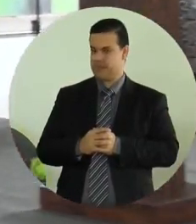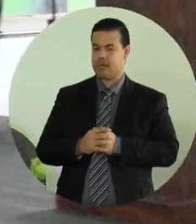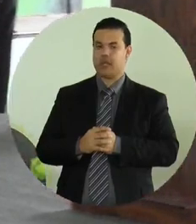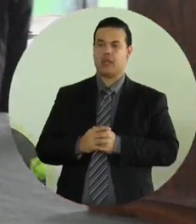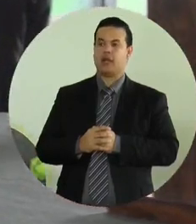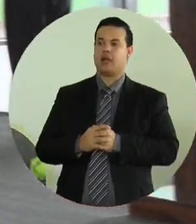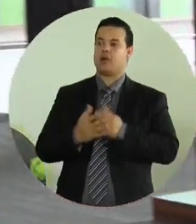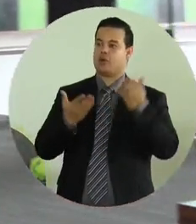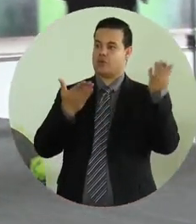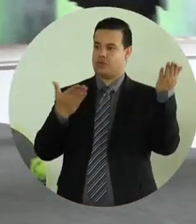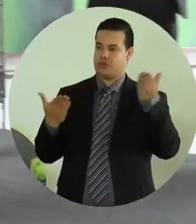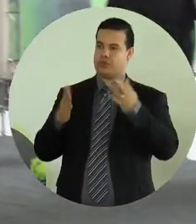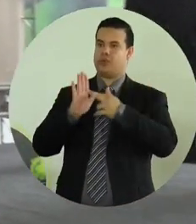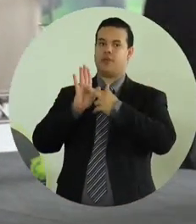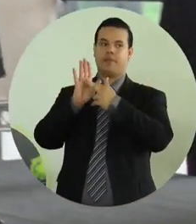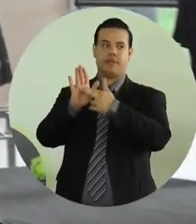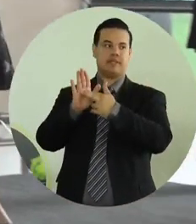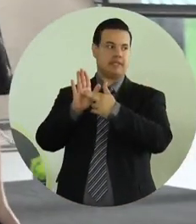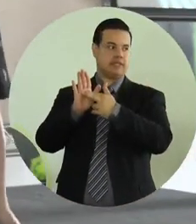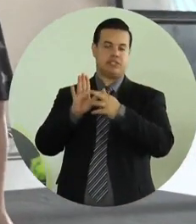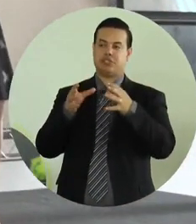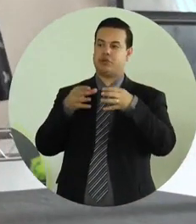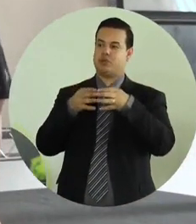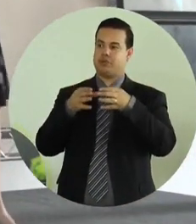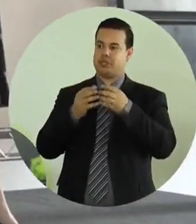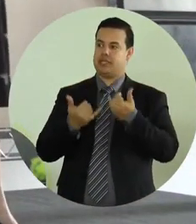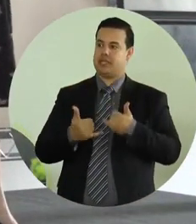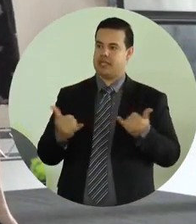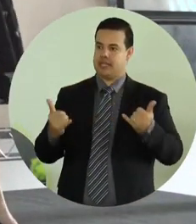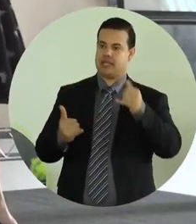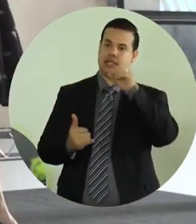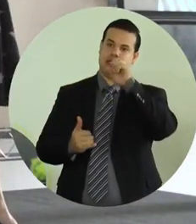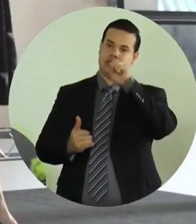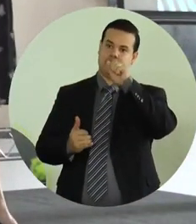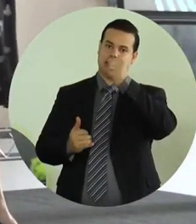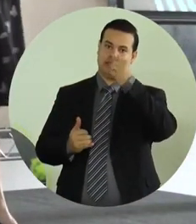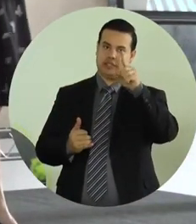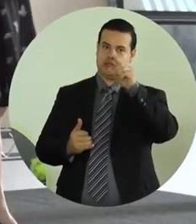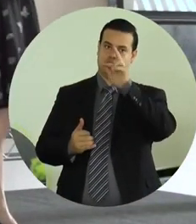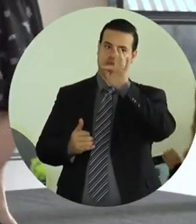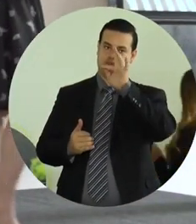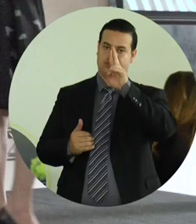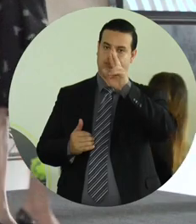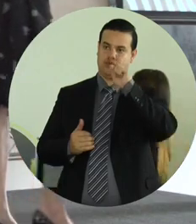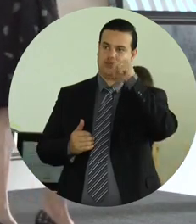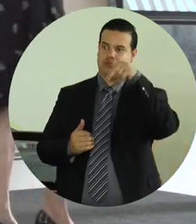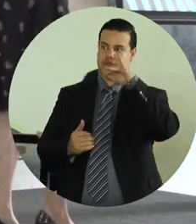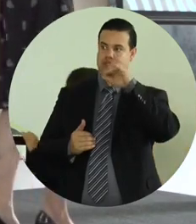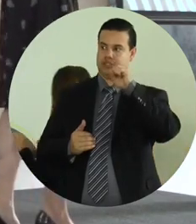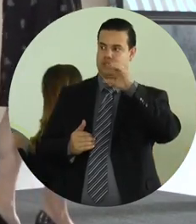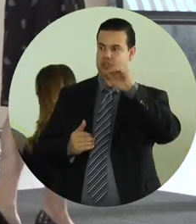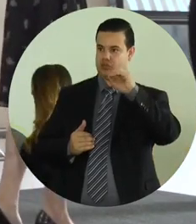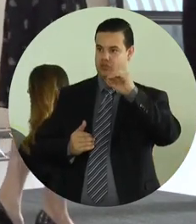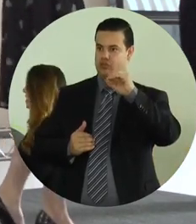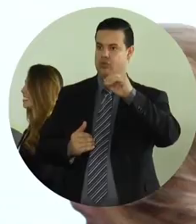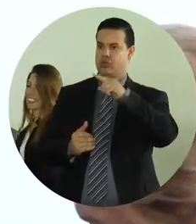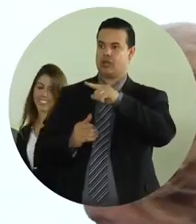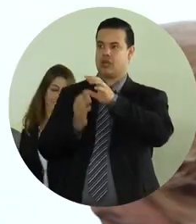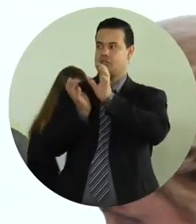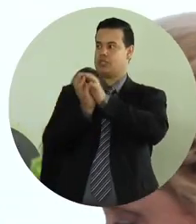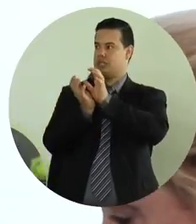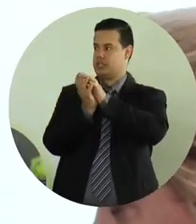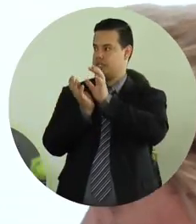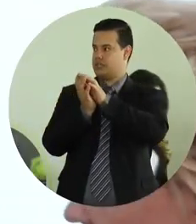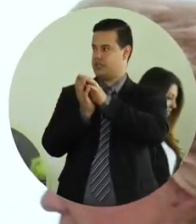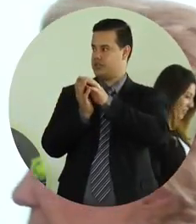Chamamos o representante da Companhia Hidrelétrica de São Francisco, CHESF, do Recife, Pernambuco.